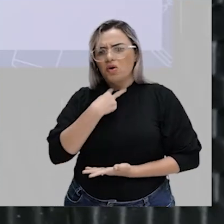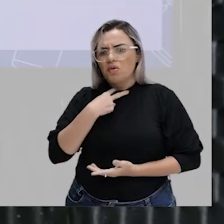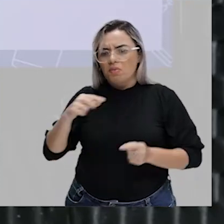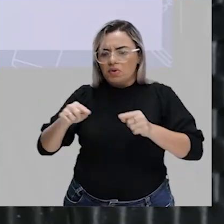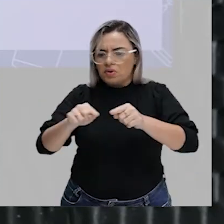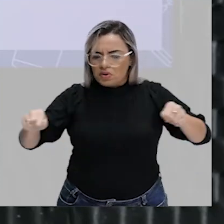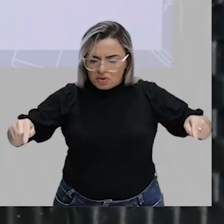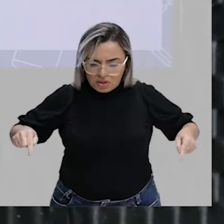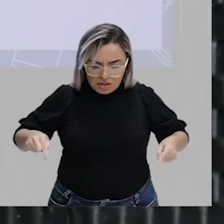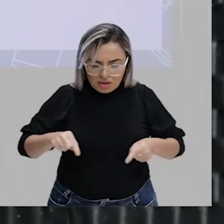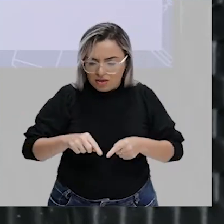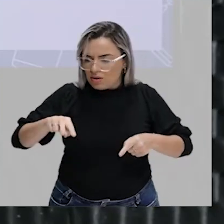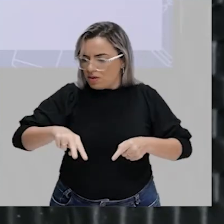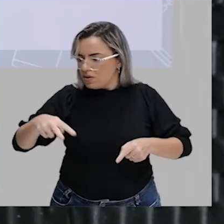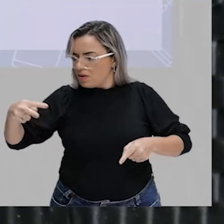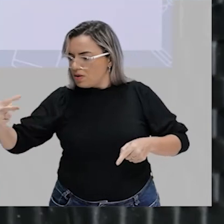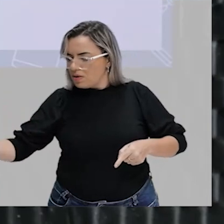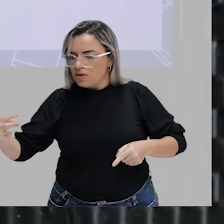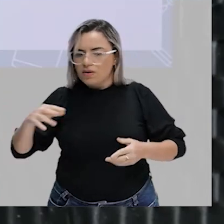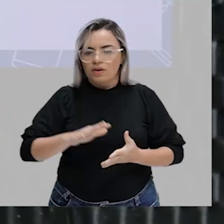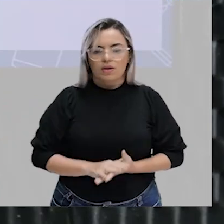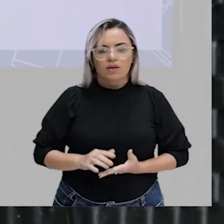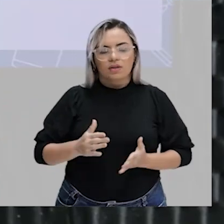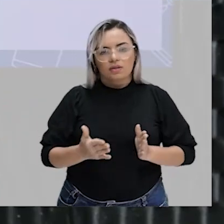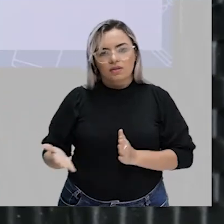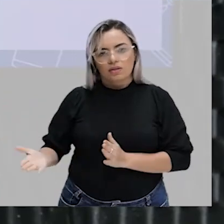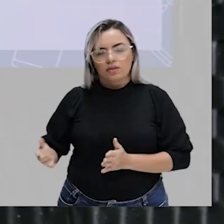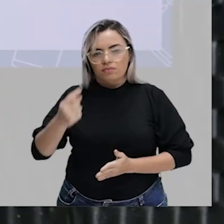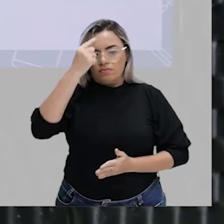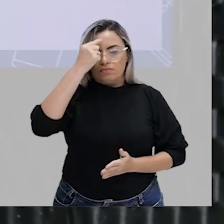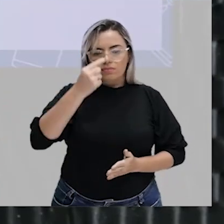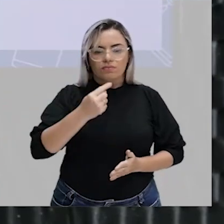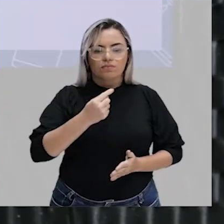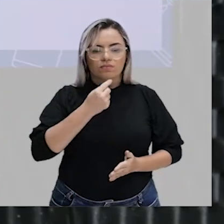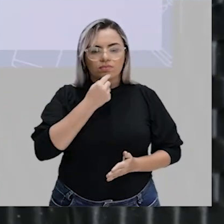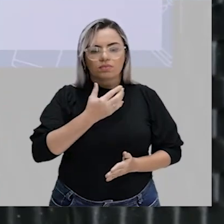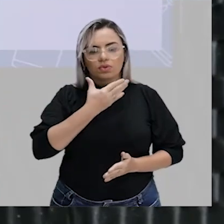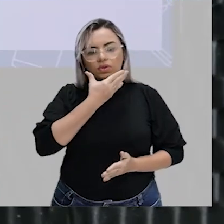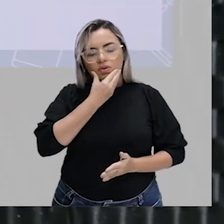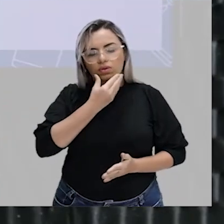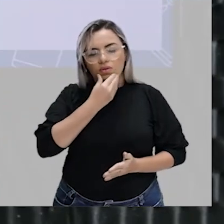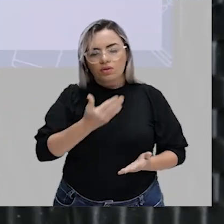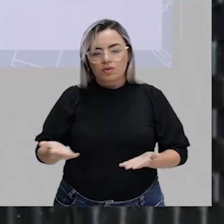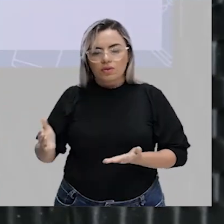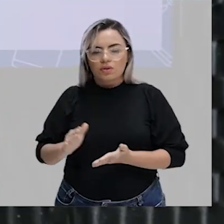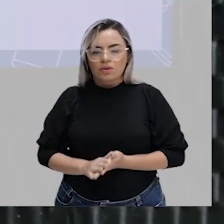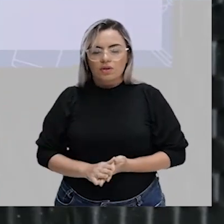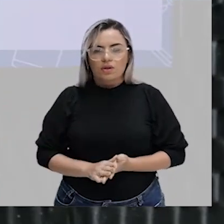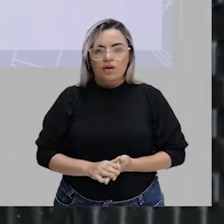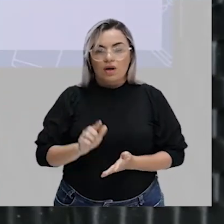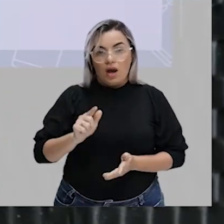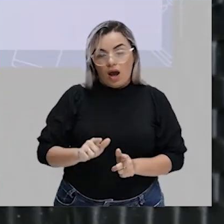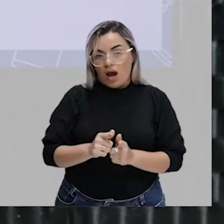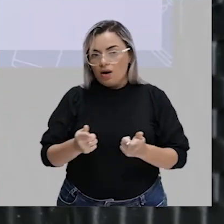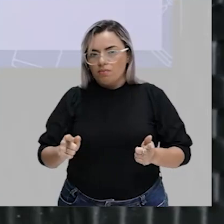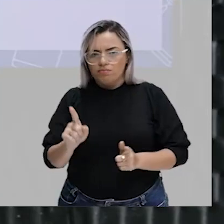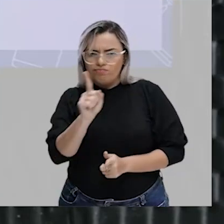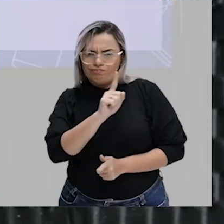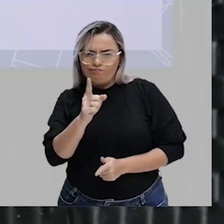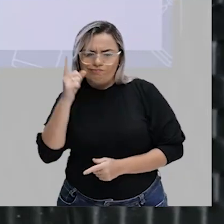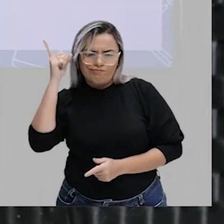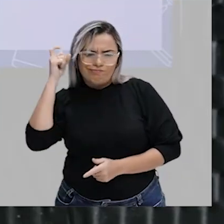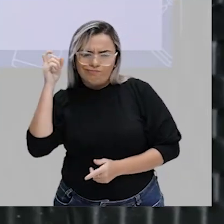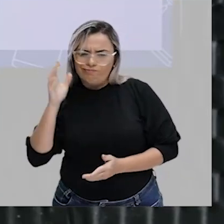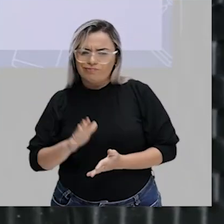lado. Está aqui a apresentação de um ginasta do sexo masculino. A música não acompanha a